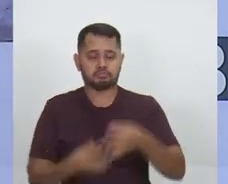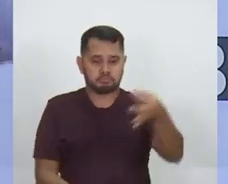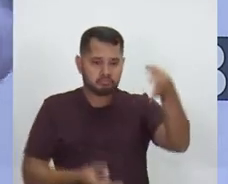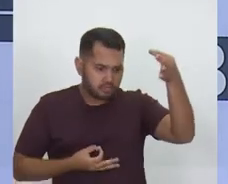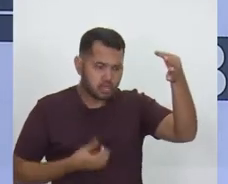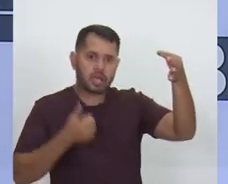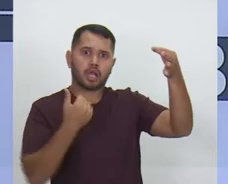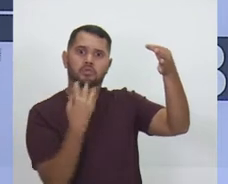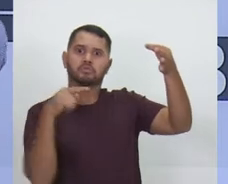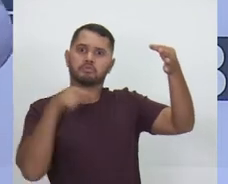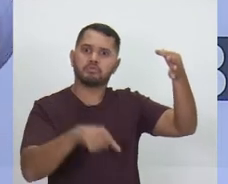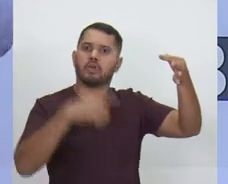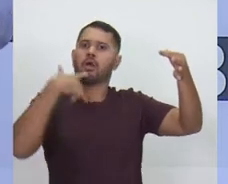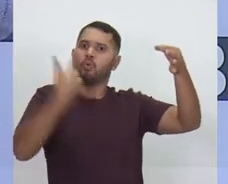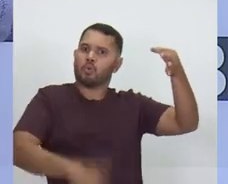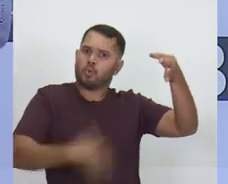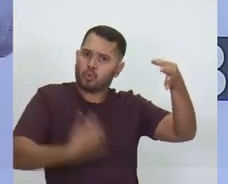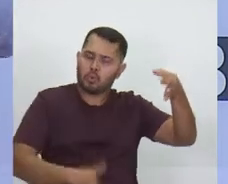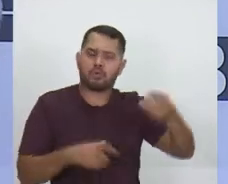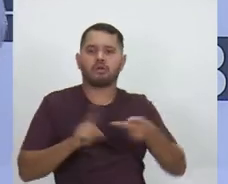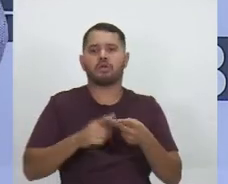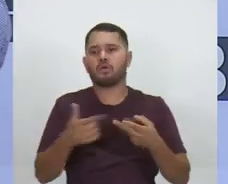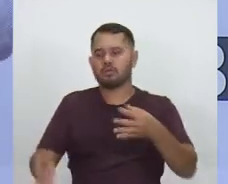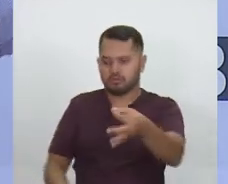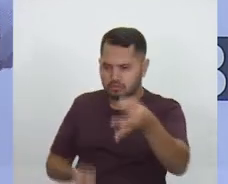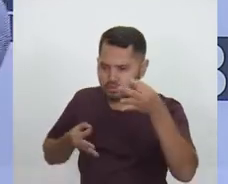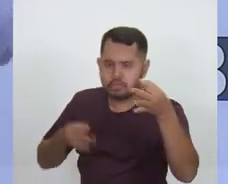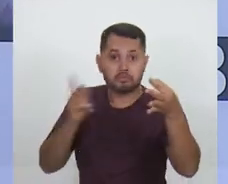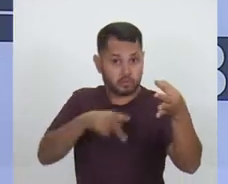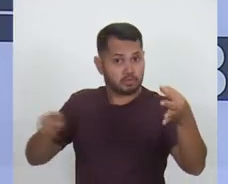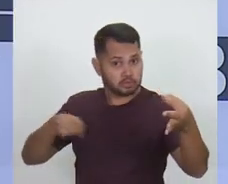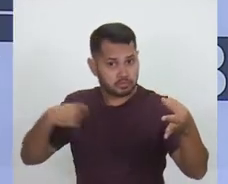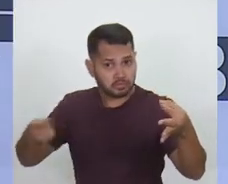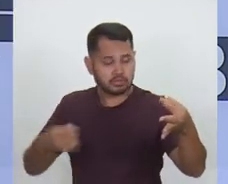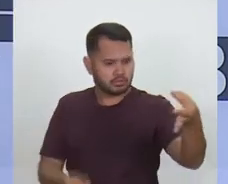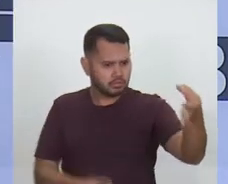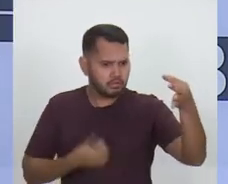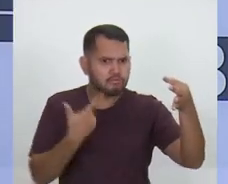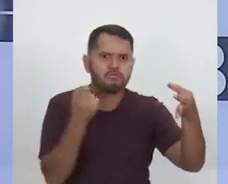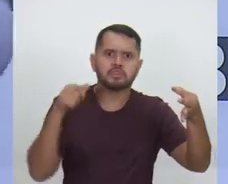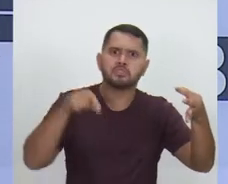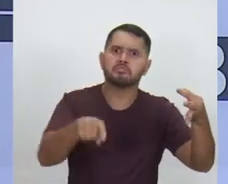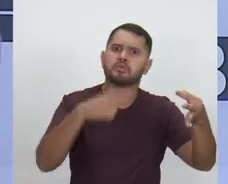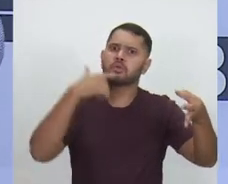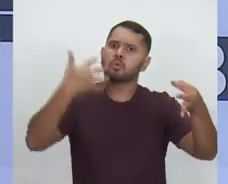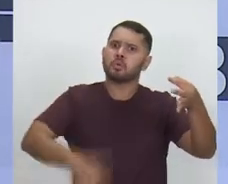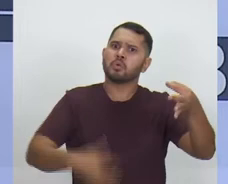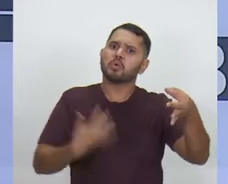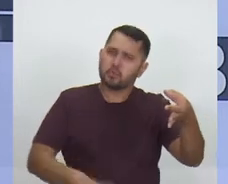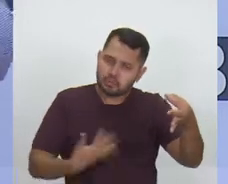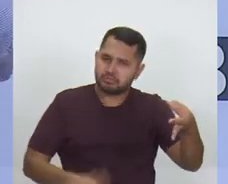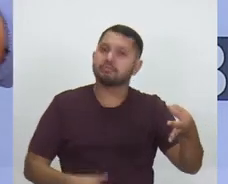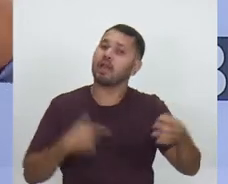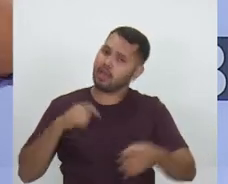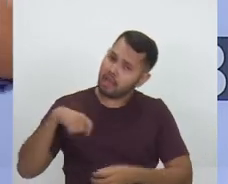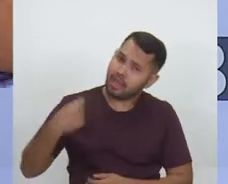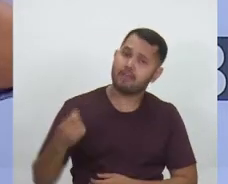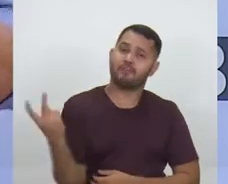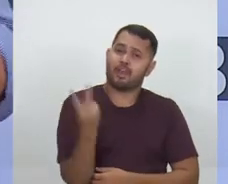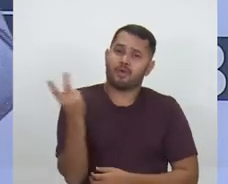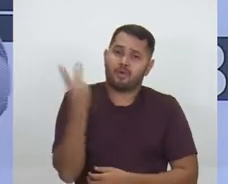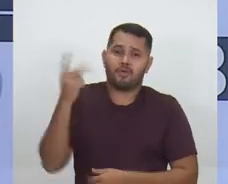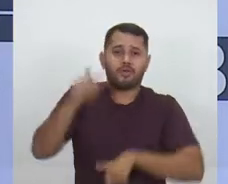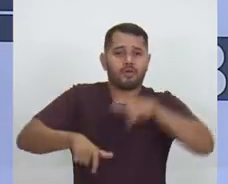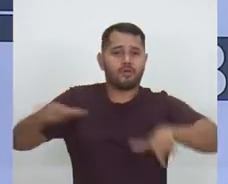14 mil e 400 pessoas com contracheque professores com contracheque de 20 mil em um só mês nós temos que valorizar os profissionais